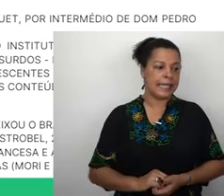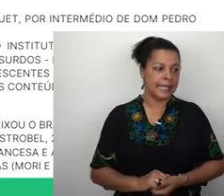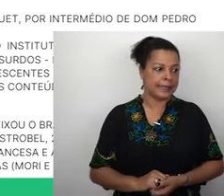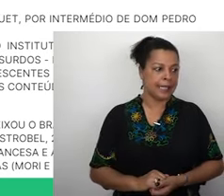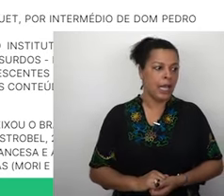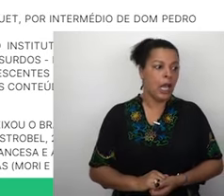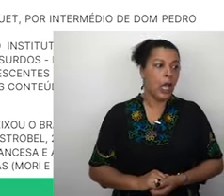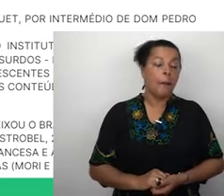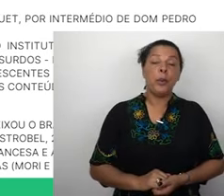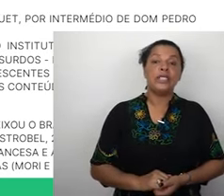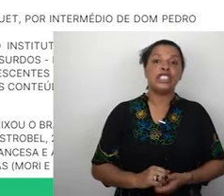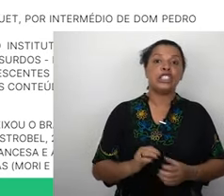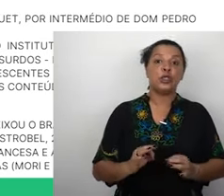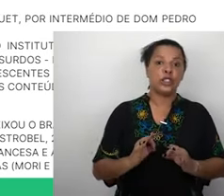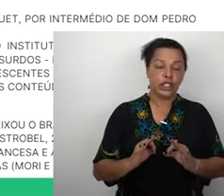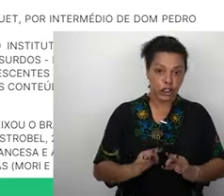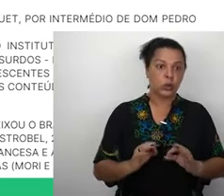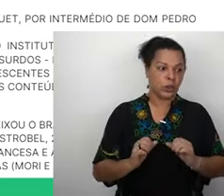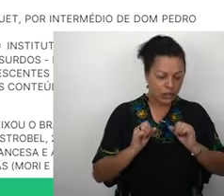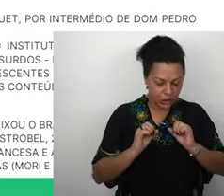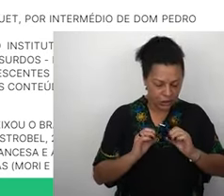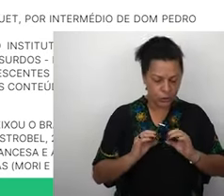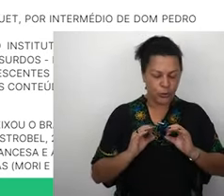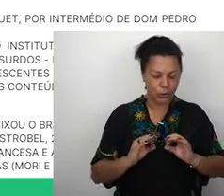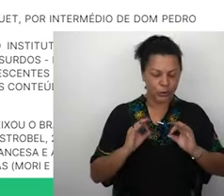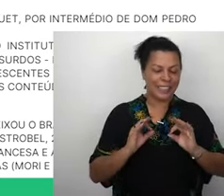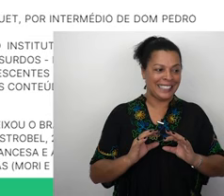com deficiência, pois